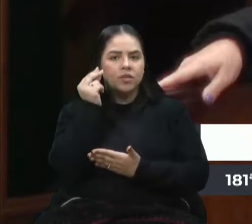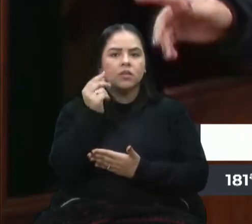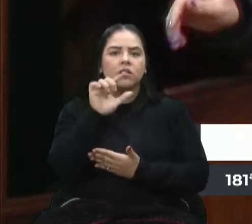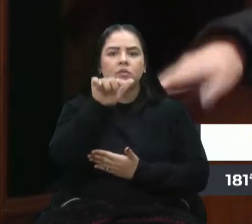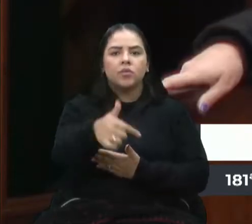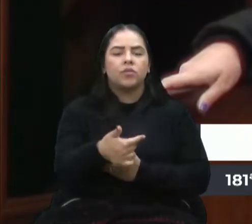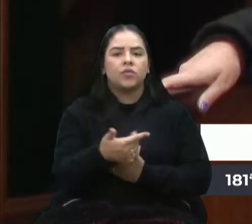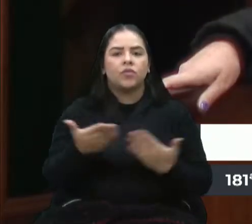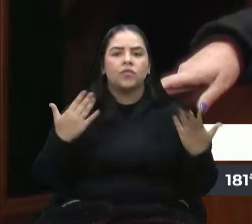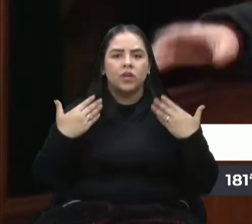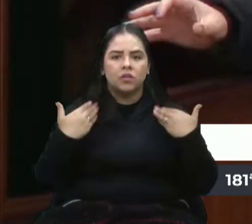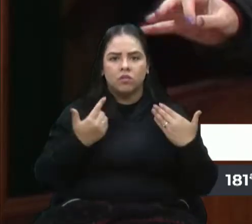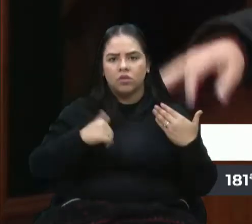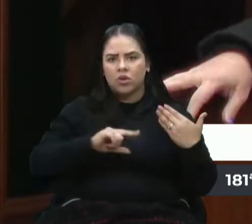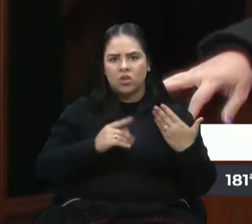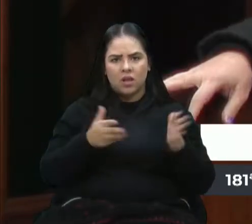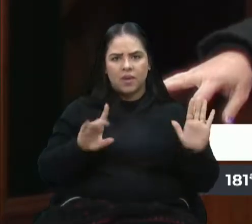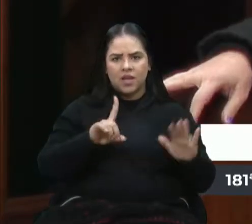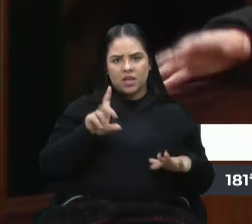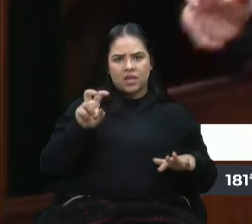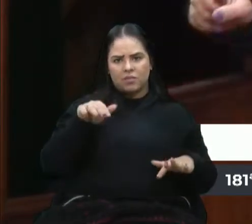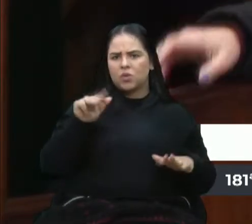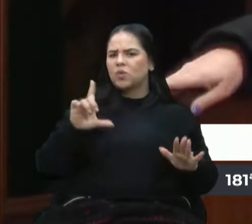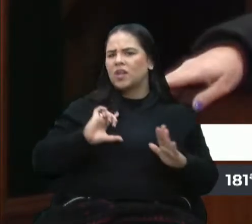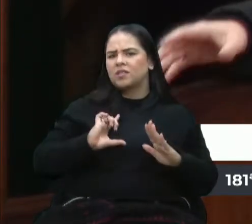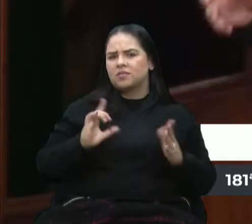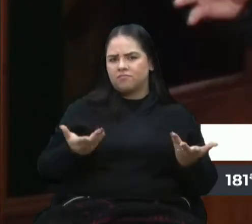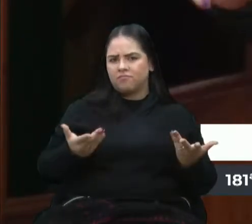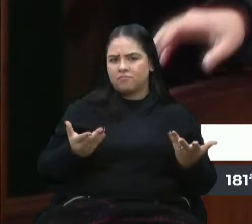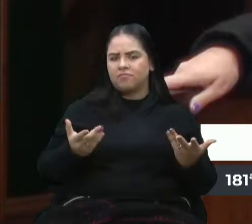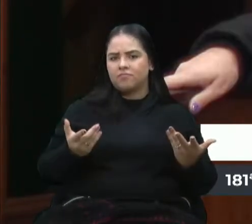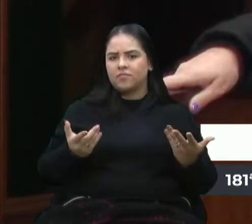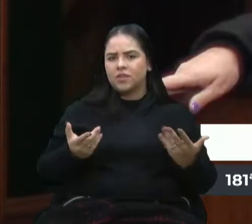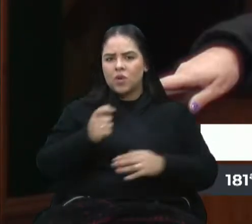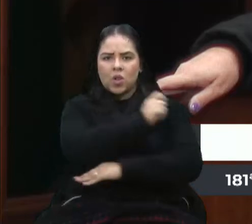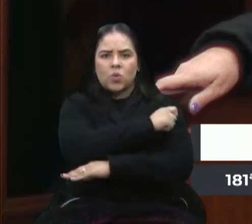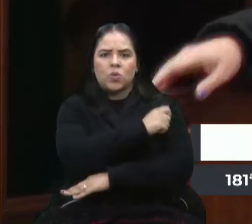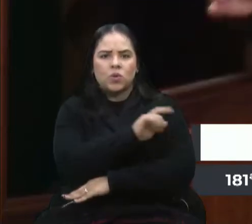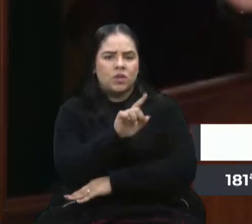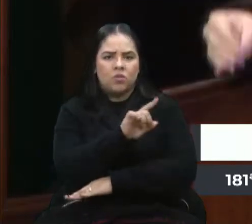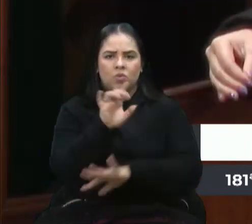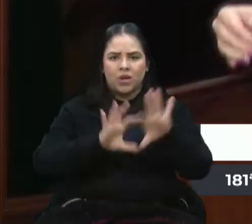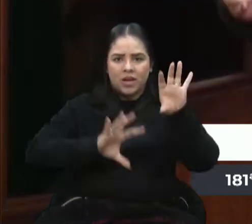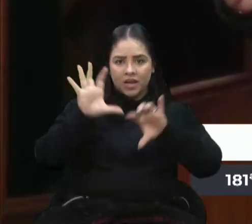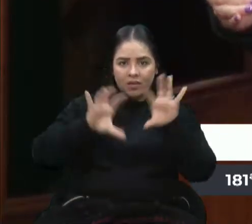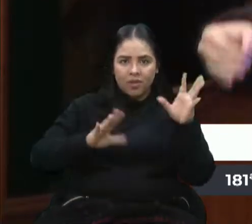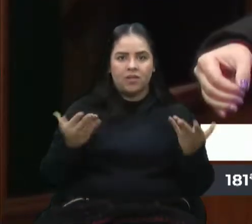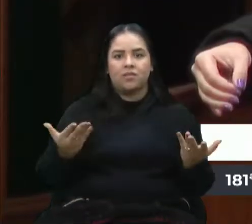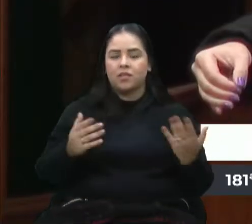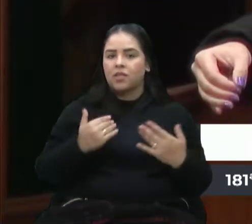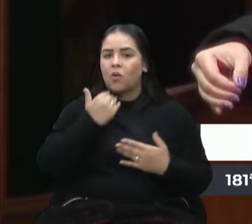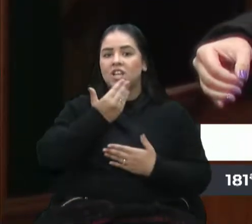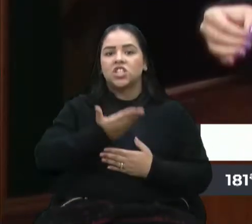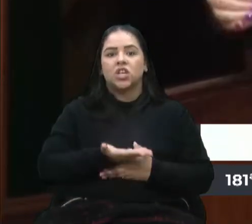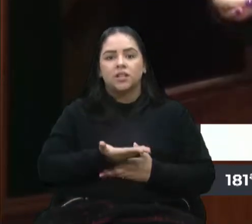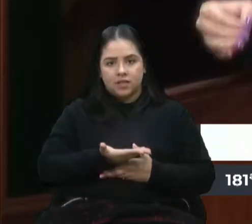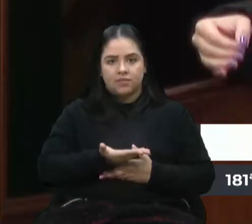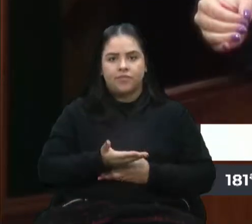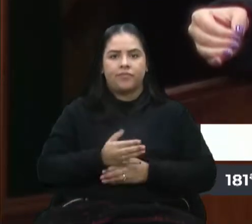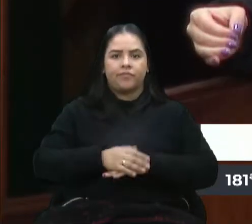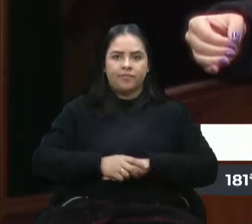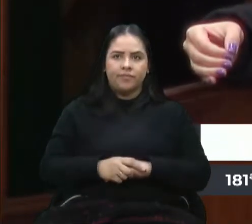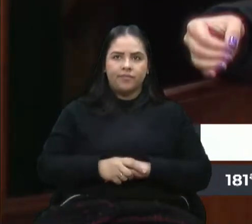então, não, vamos abrir a escola 15 minutinhos antes para recolher, então, para que os alunos não fiquem no tempo. Não adiantaria. E